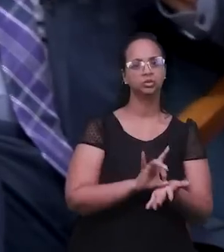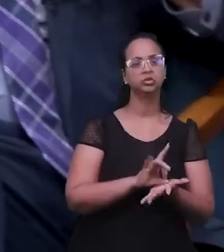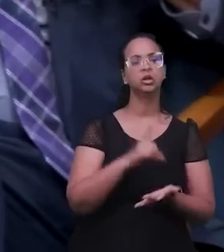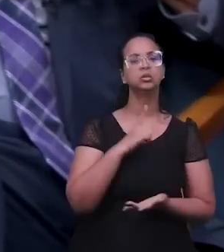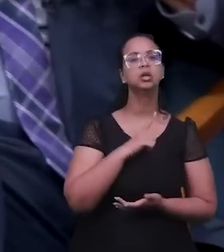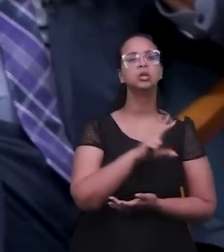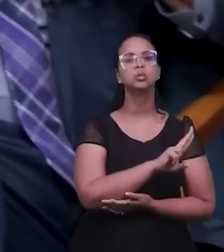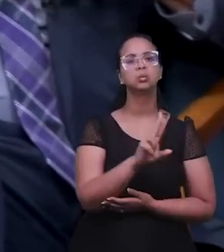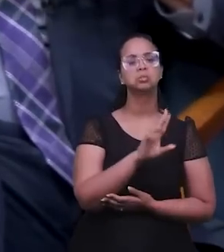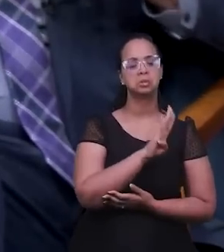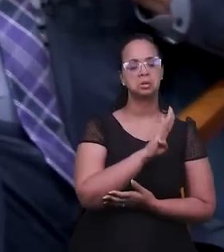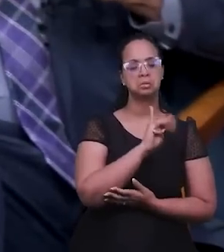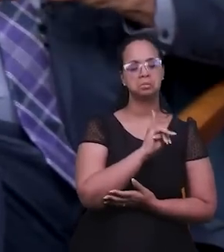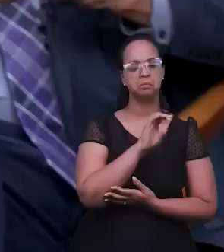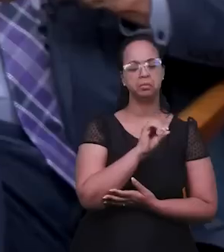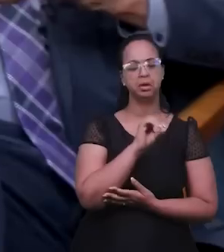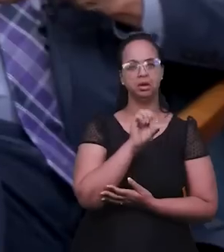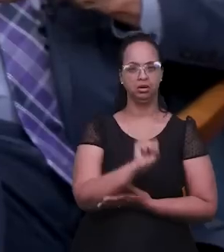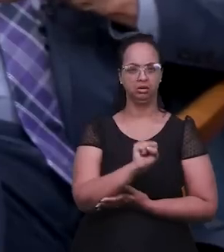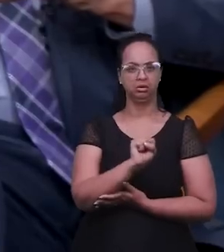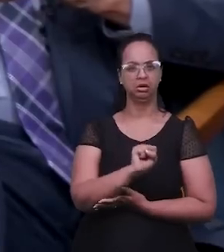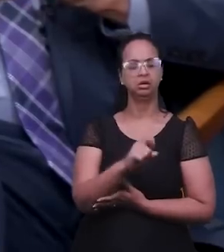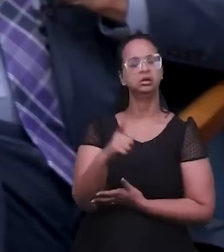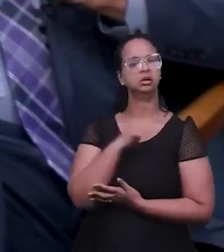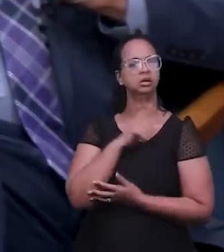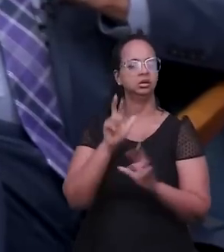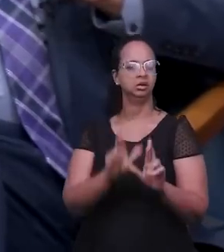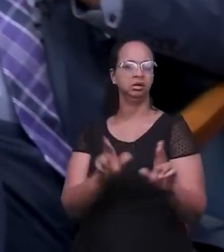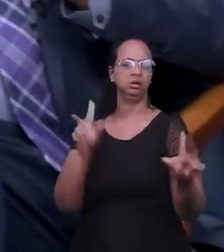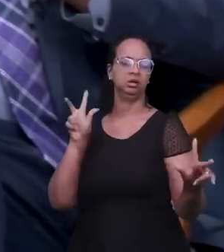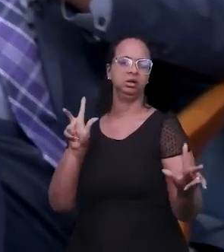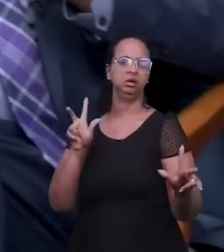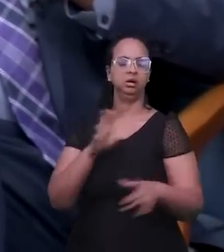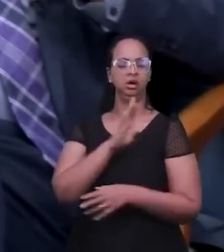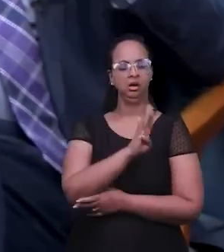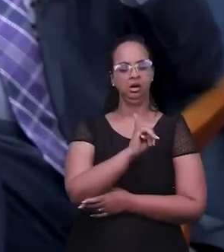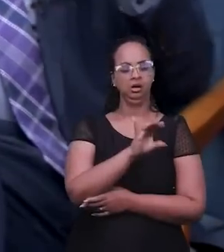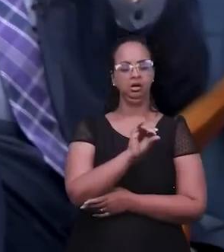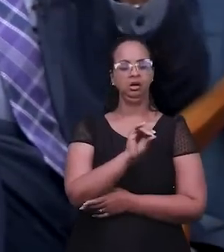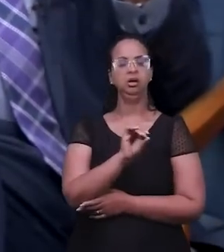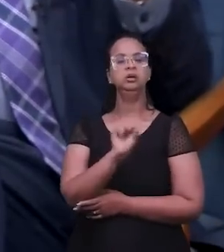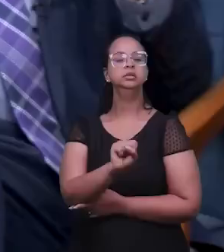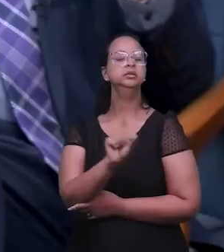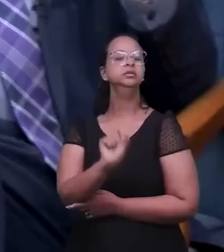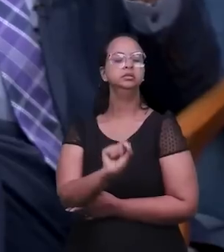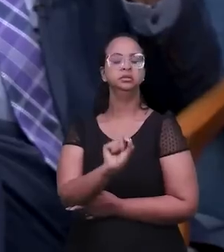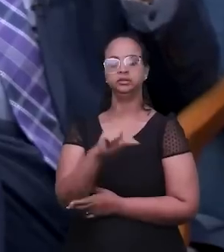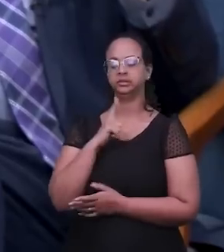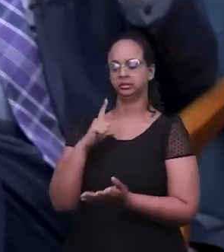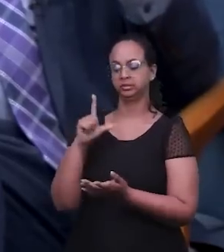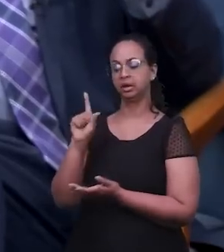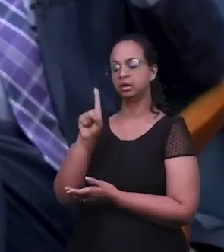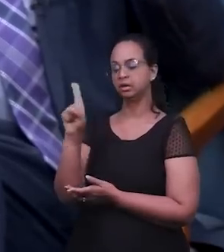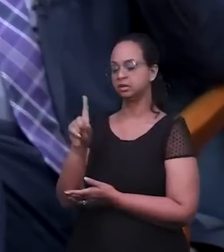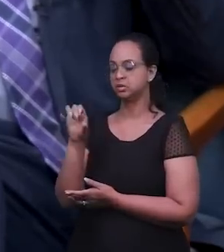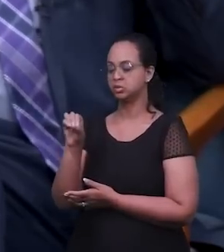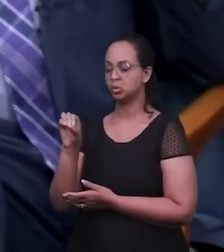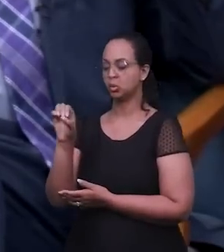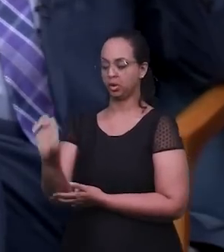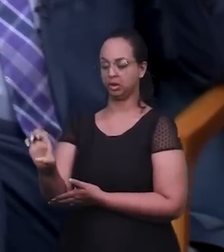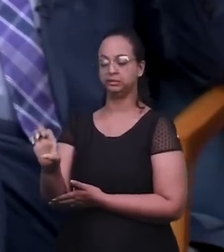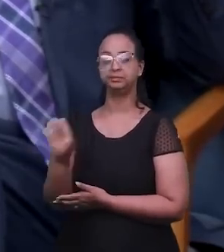no texto original aparece com bios, e a vida que é diferente do bios, que no texto original